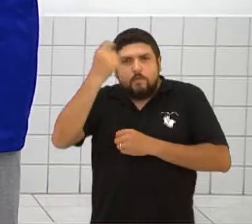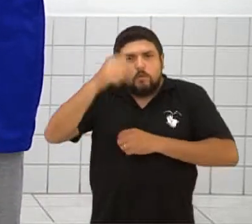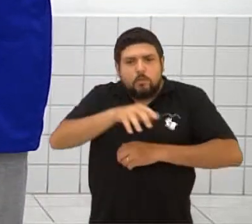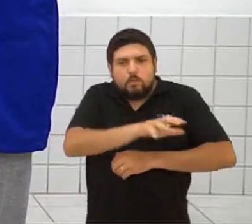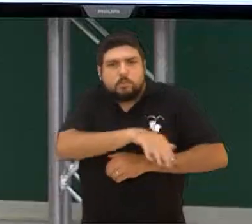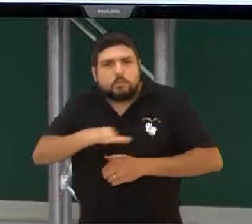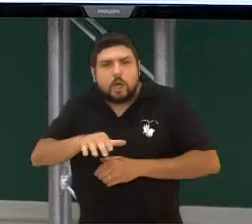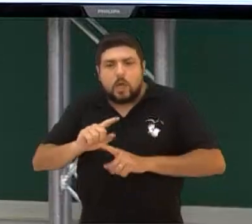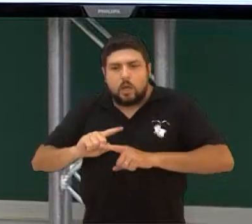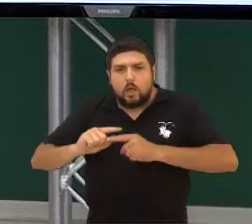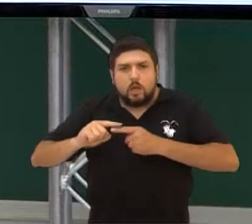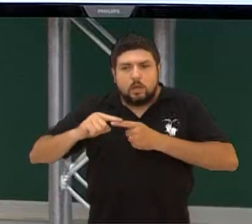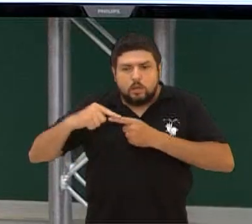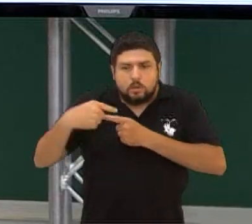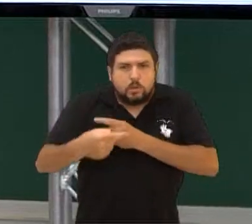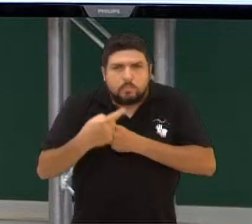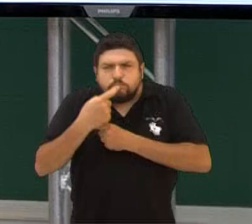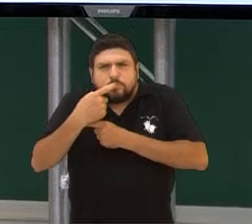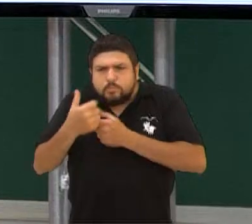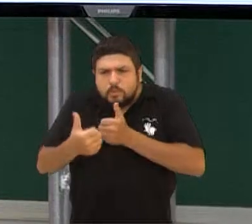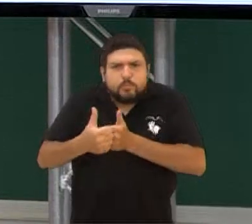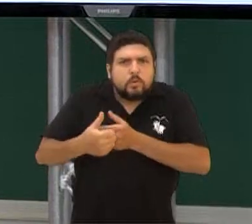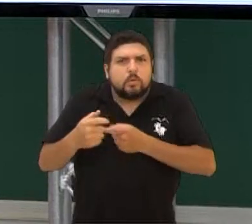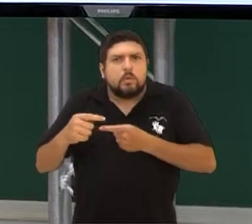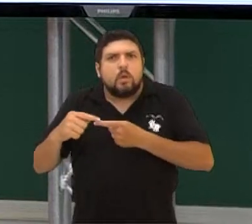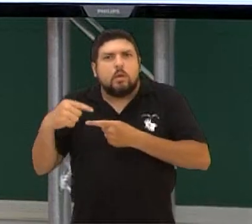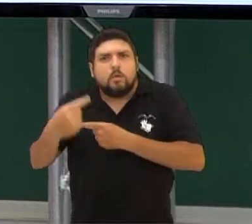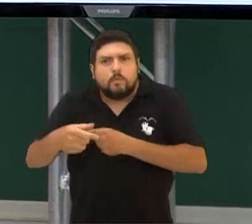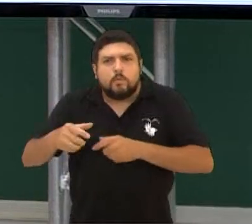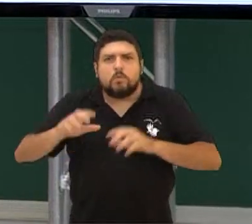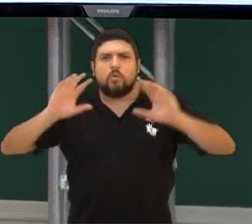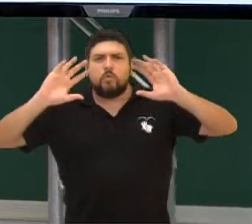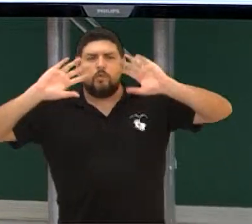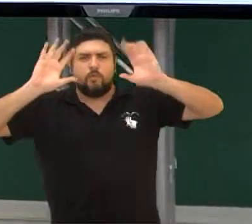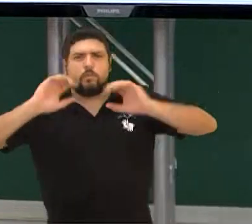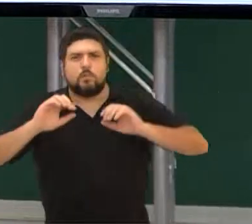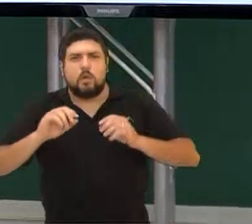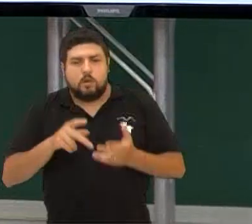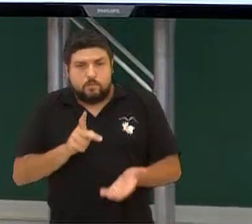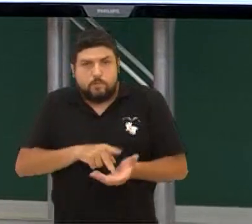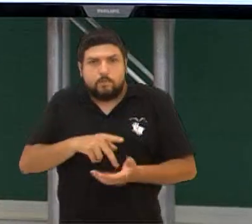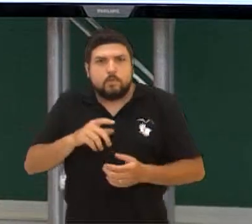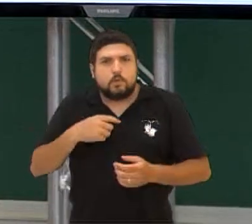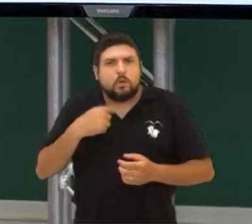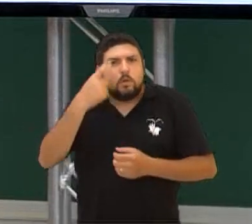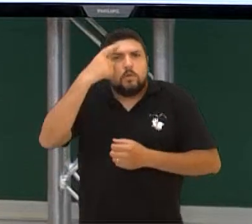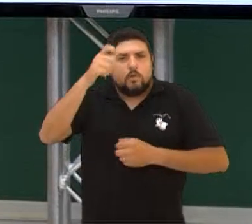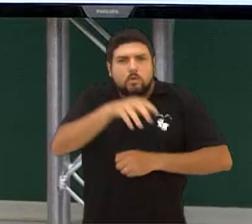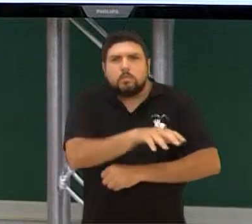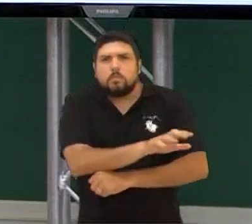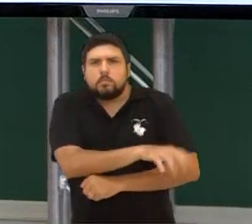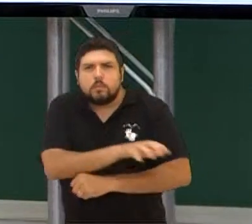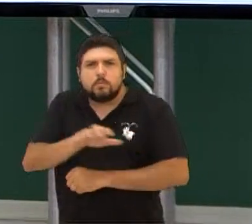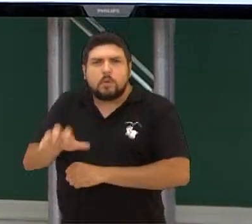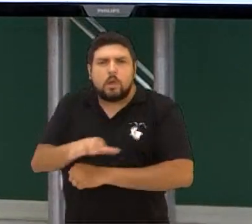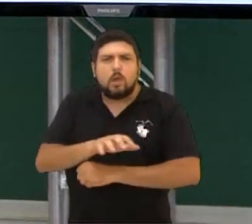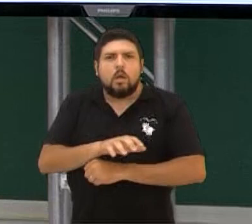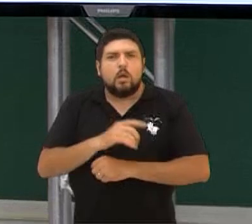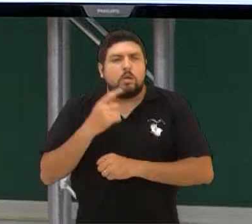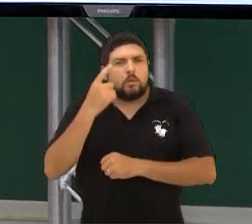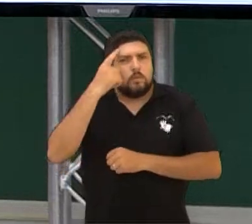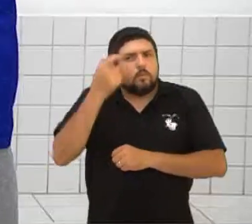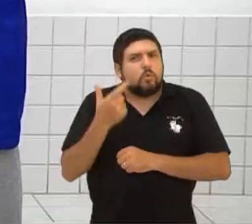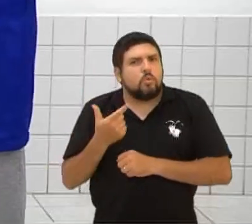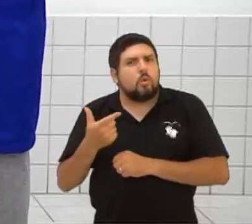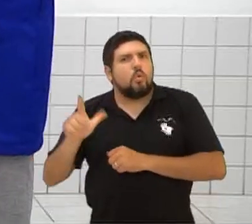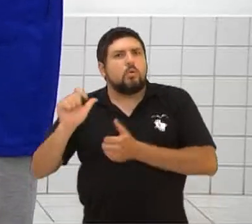do basquete, de algumas características do basquete, a ideia foi criar um outro esporte diferente do basquete, que tivesse características